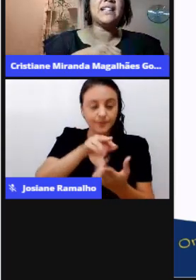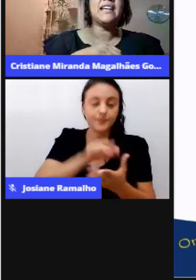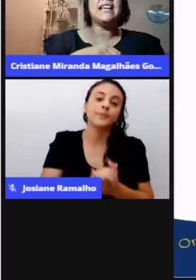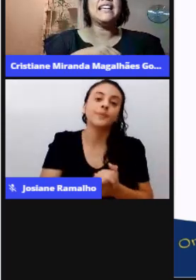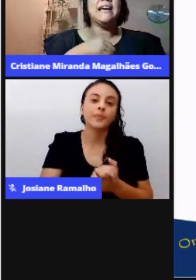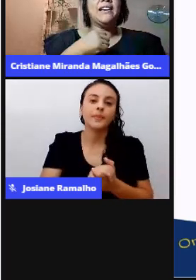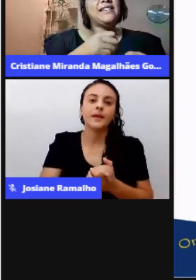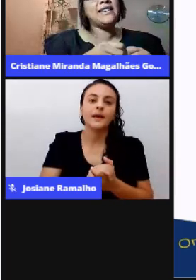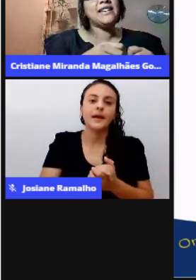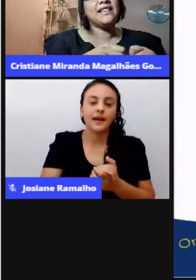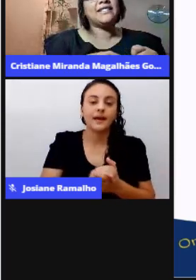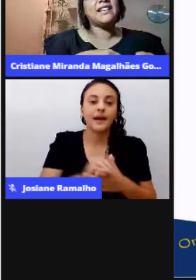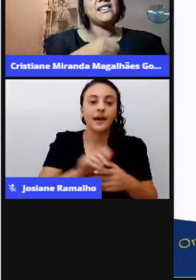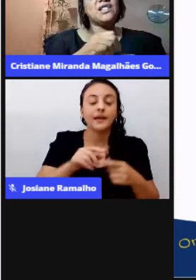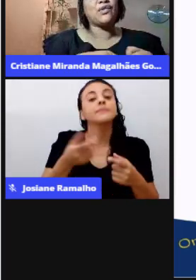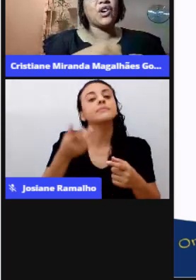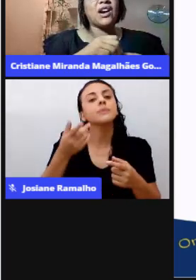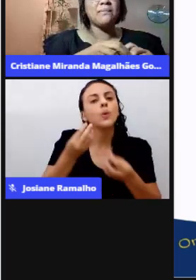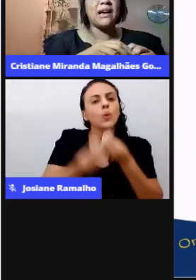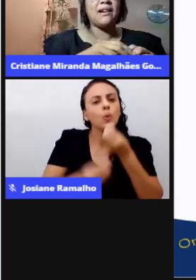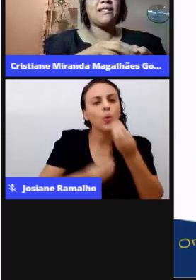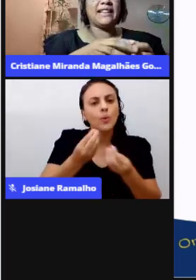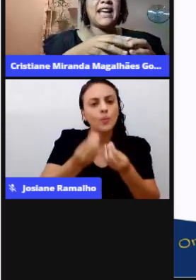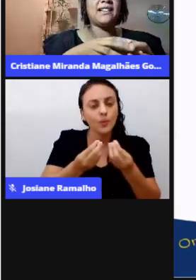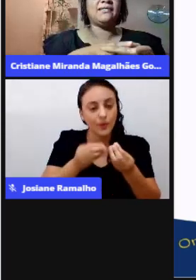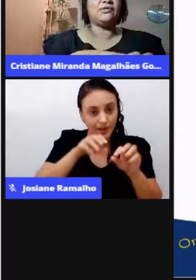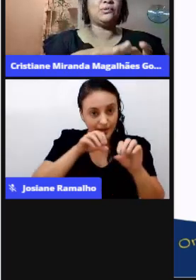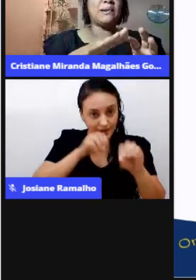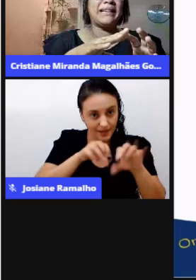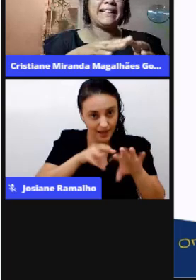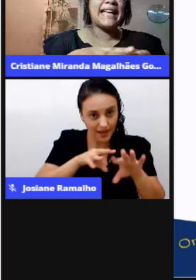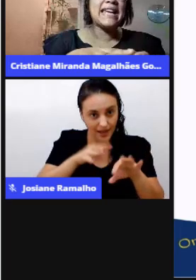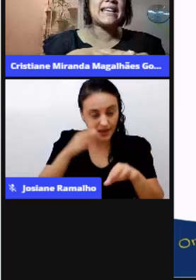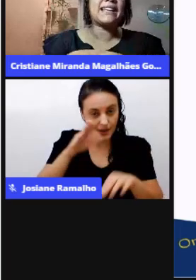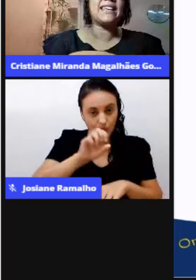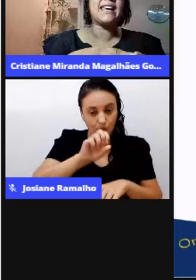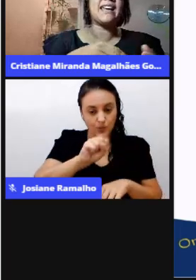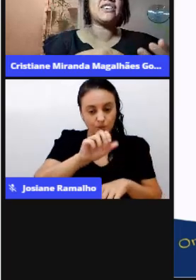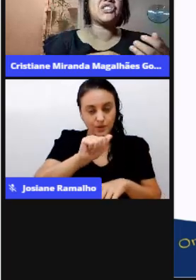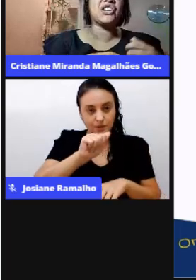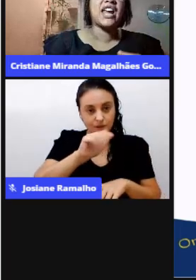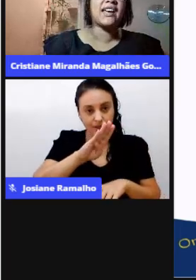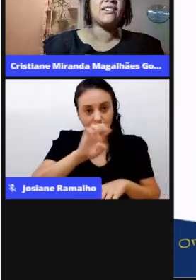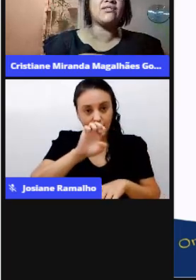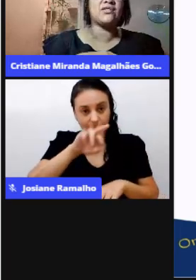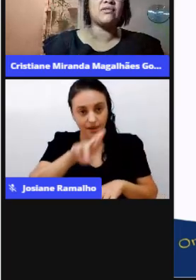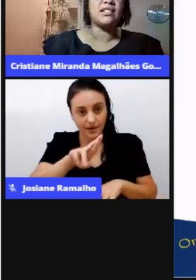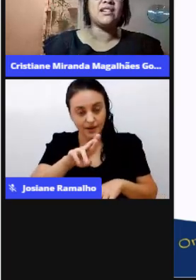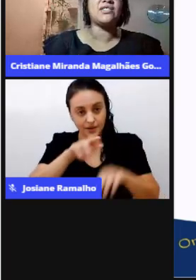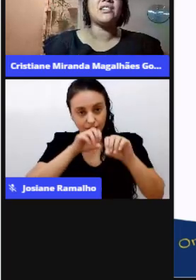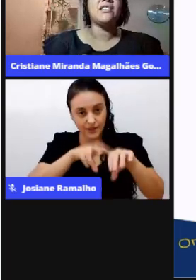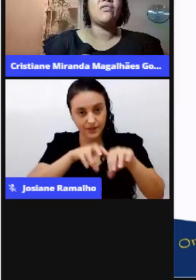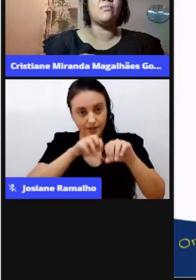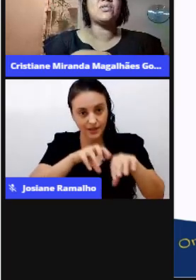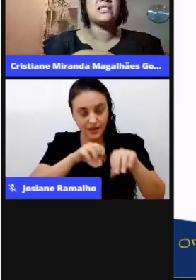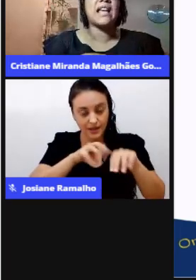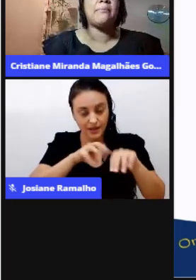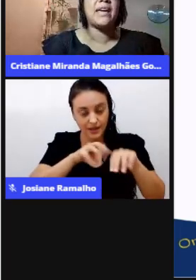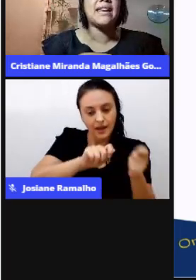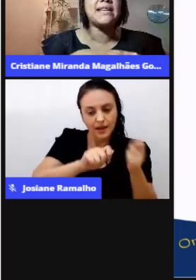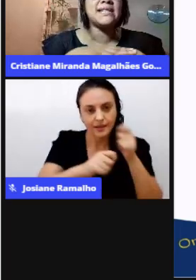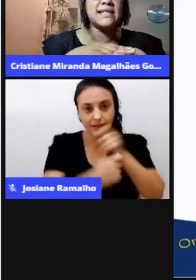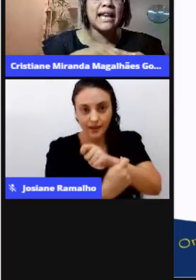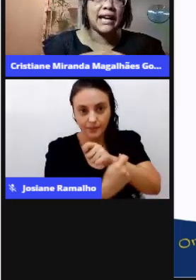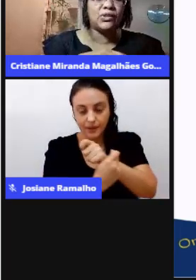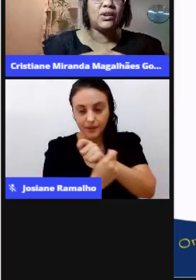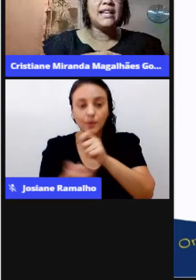ensinar e transforma, né, de uma maneira que ele chegue no estudante como